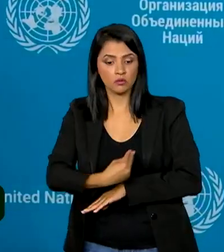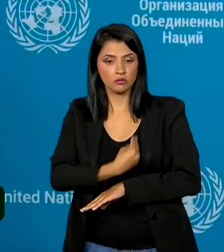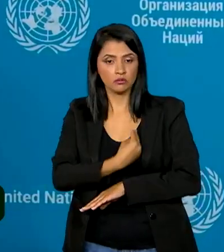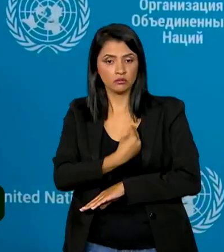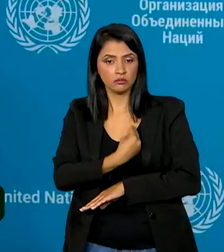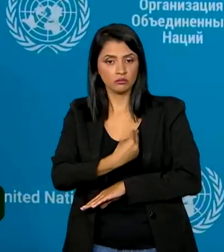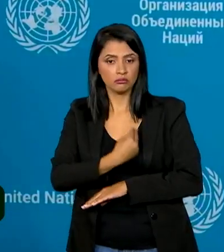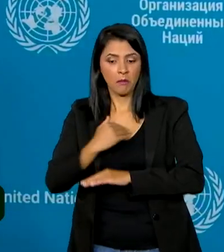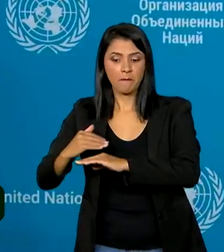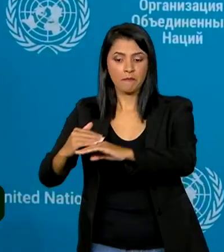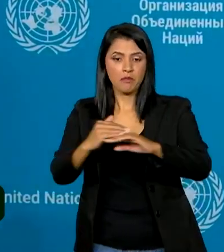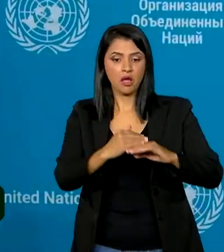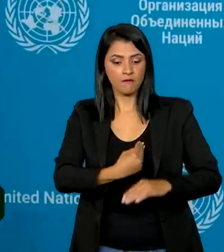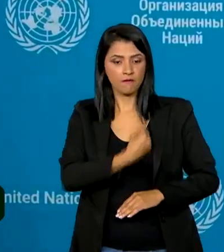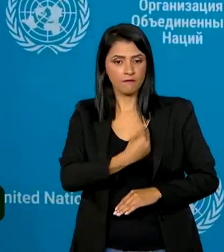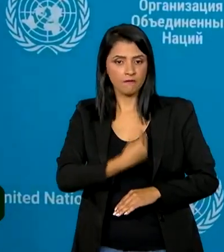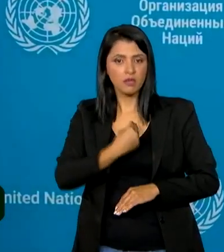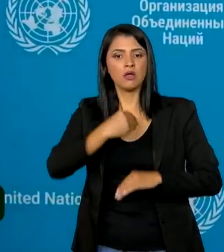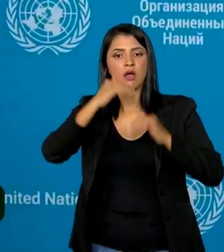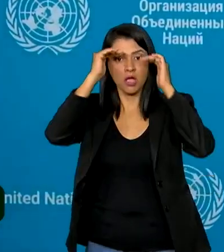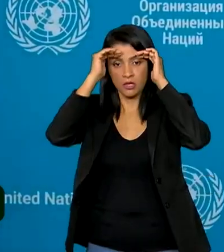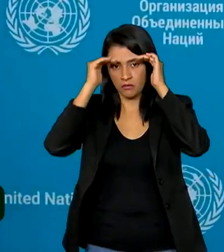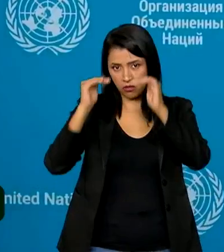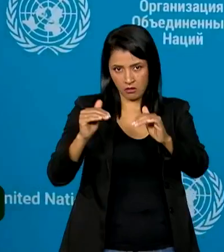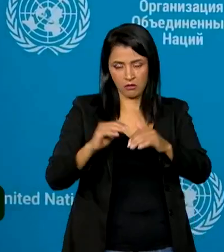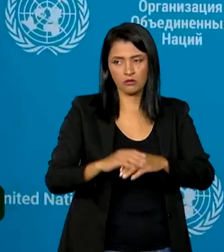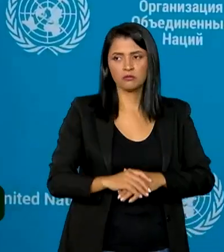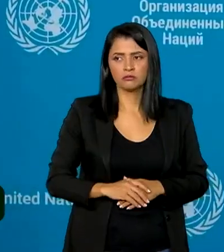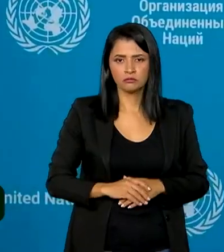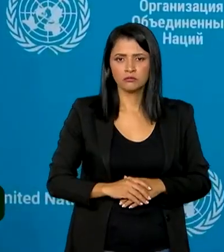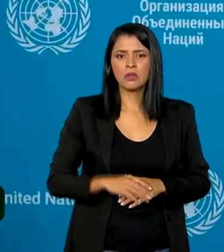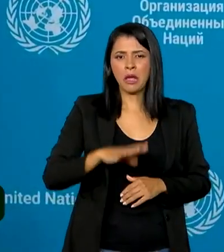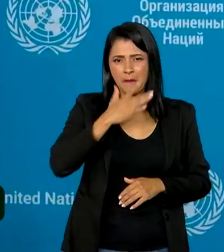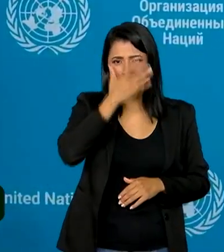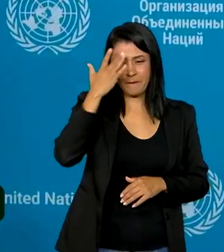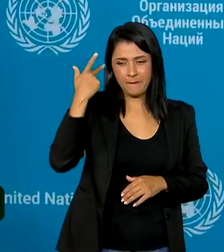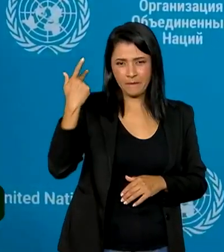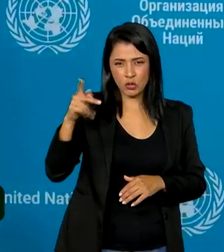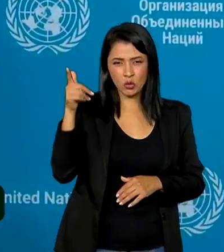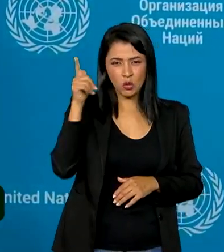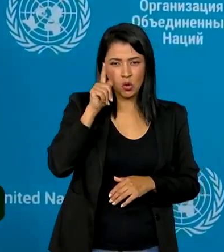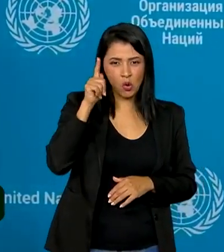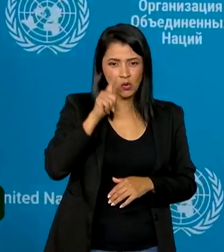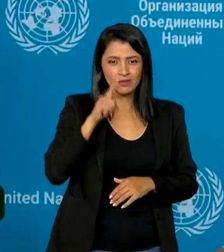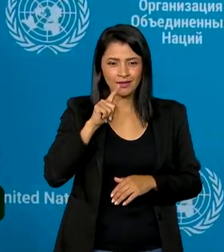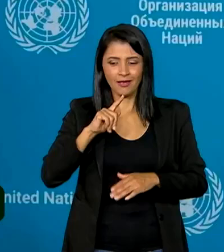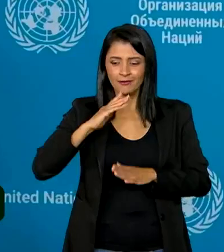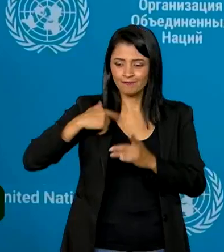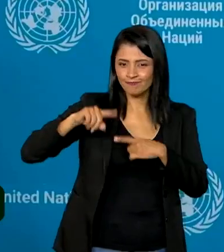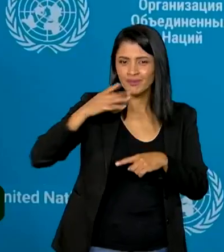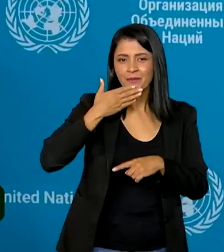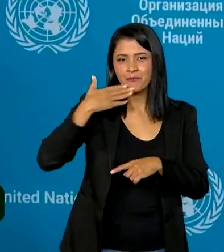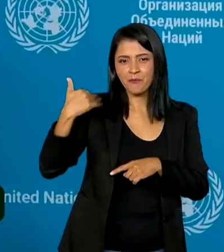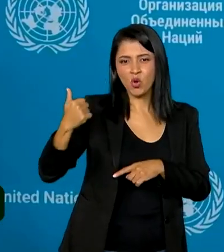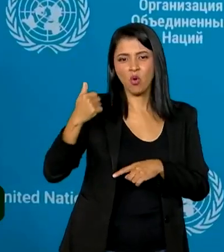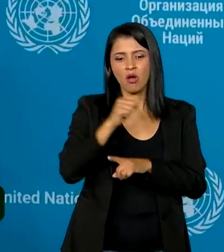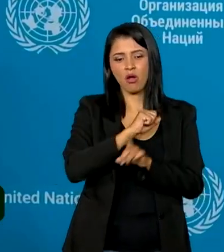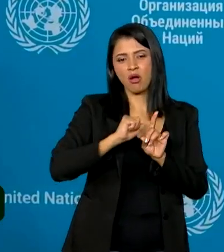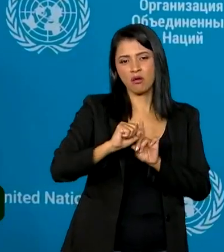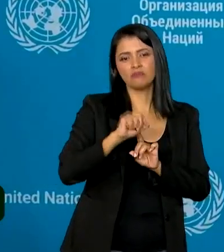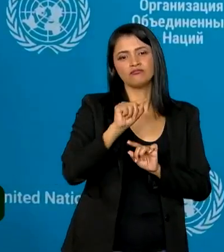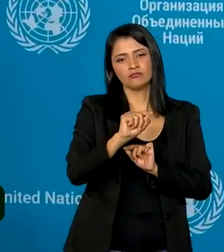conhecer mais sobre a região. This event will definitely bring more attention to our members, to the travel